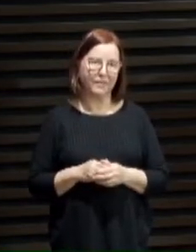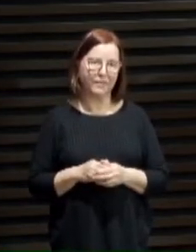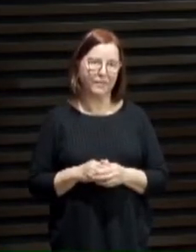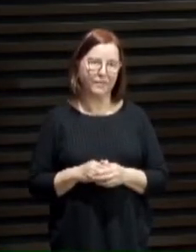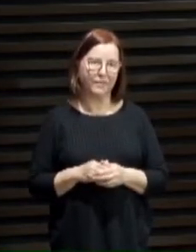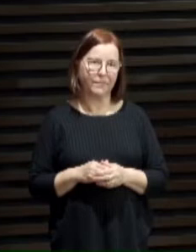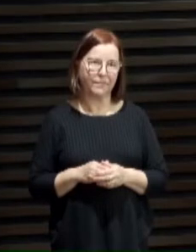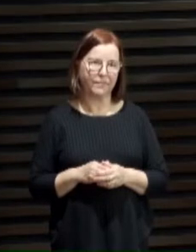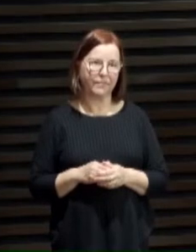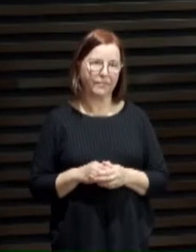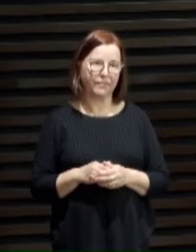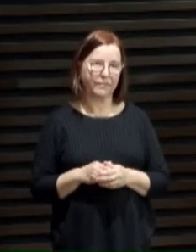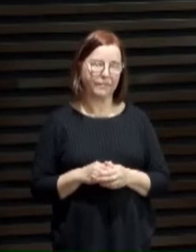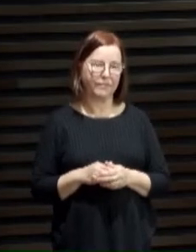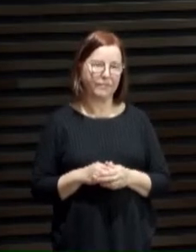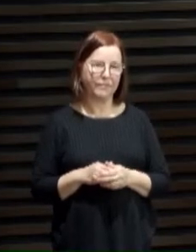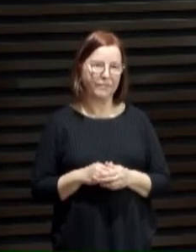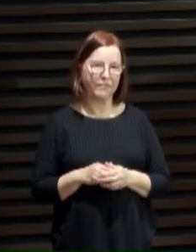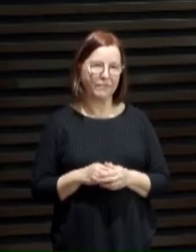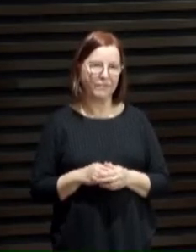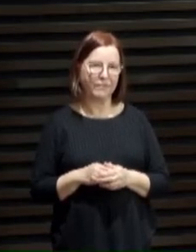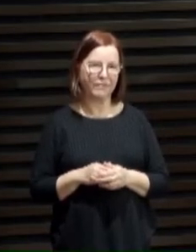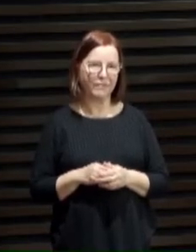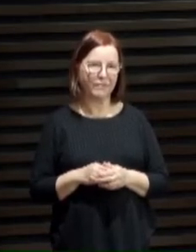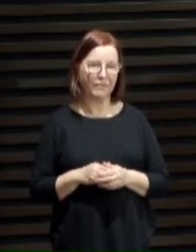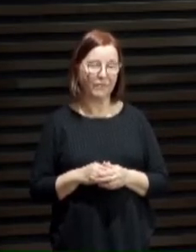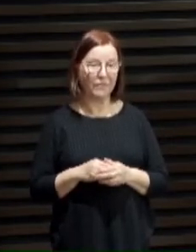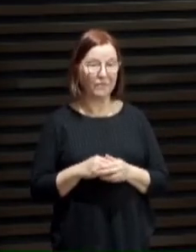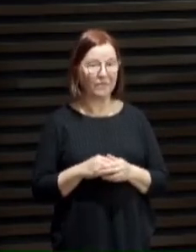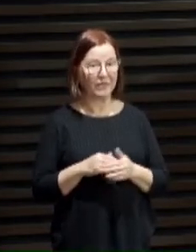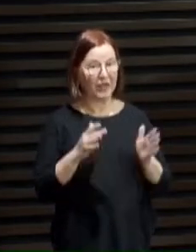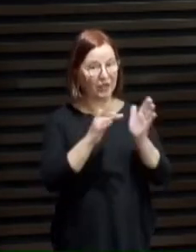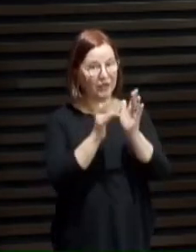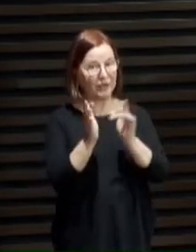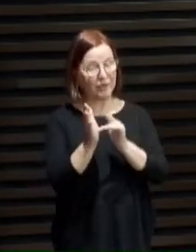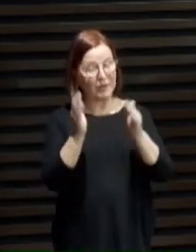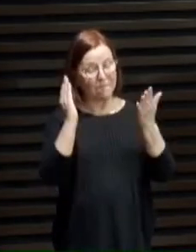como se aquilo não fosse importante. Jesus para tudo.